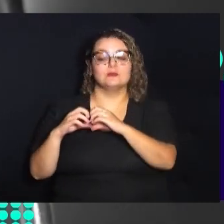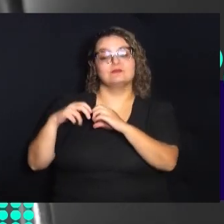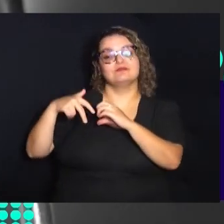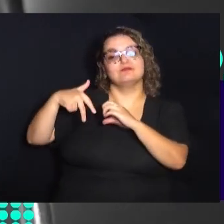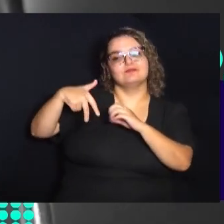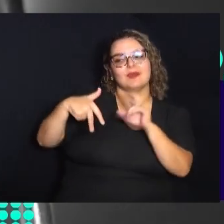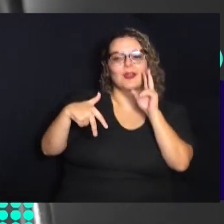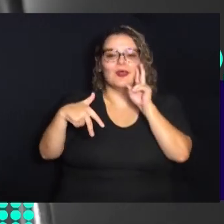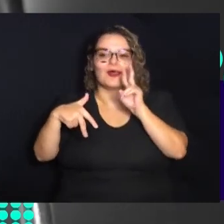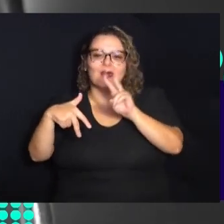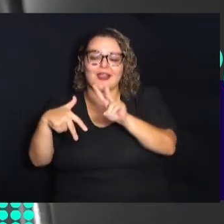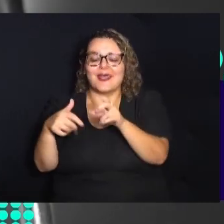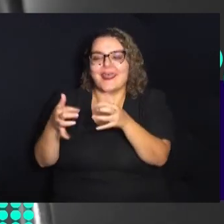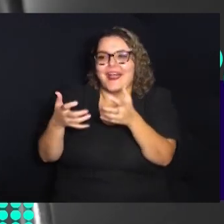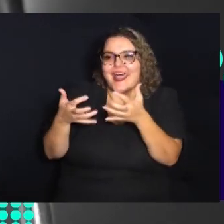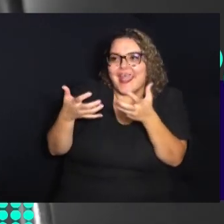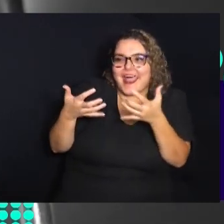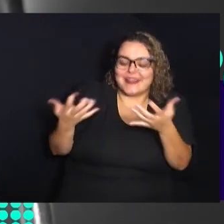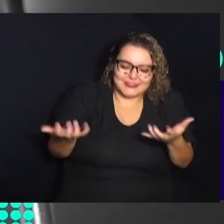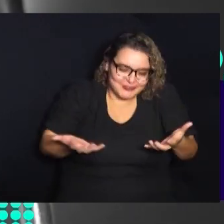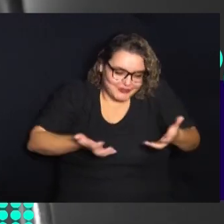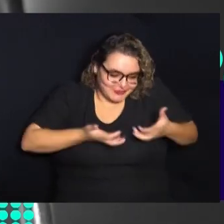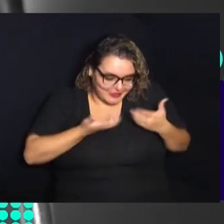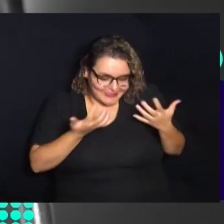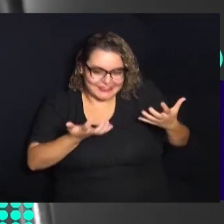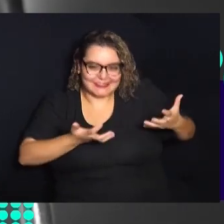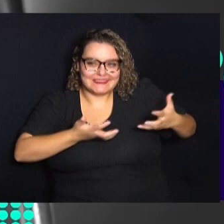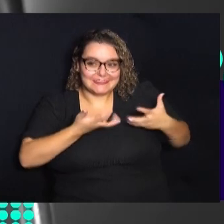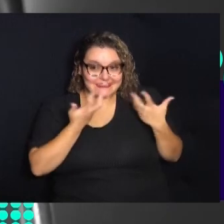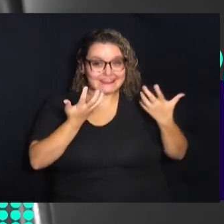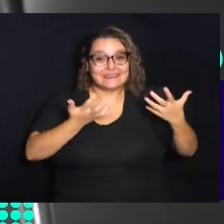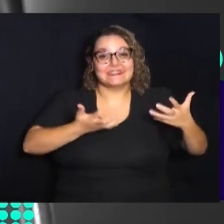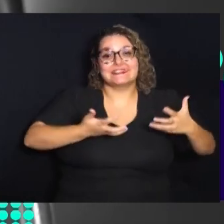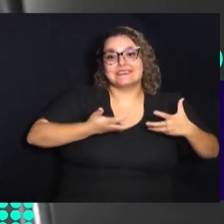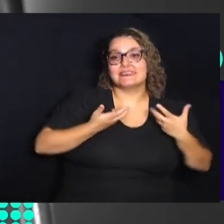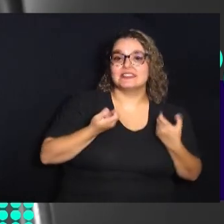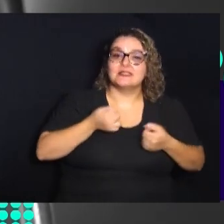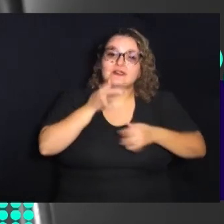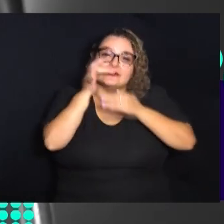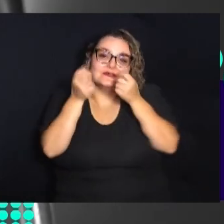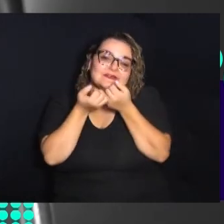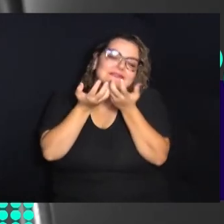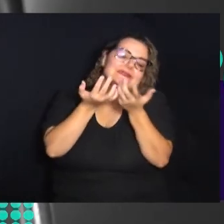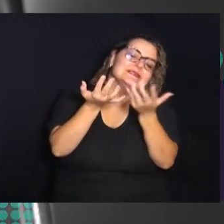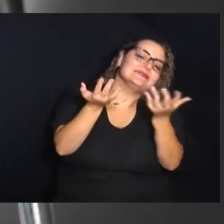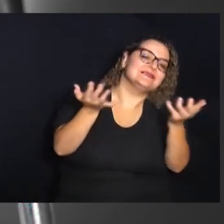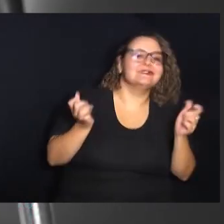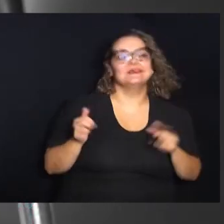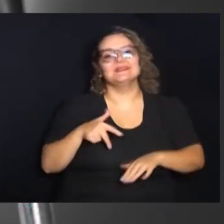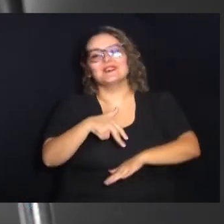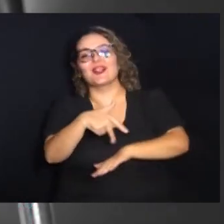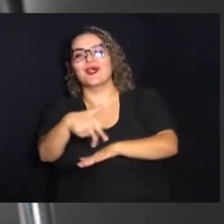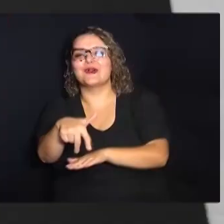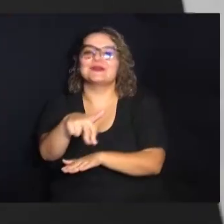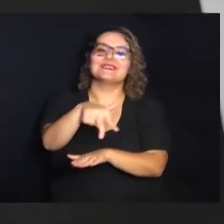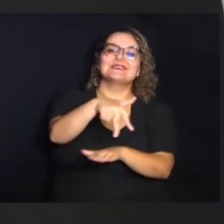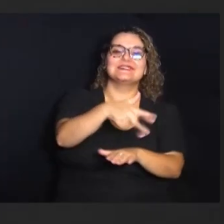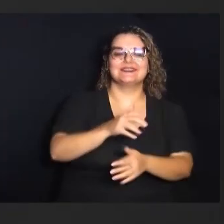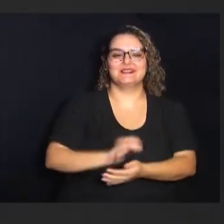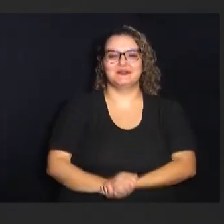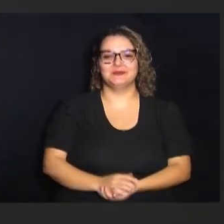te vejo, acendo a luz dentro do peito e enramo flores em minha estrada.